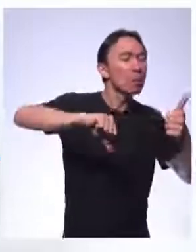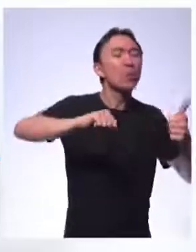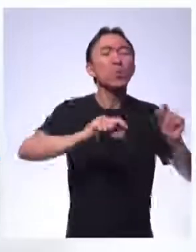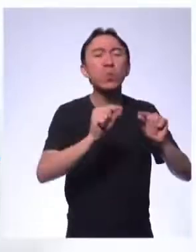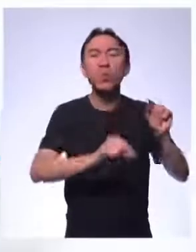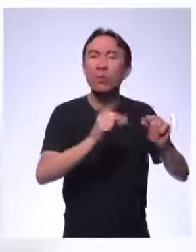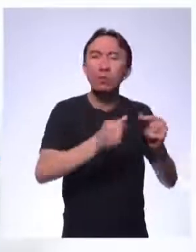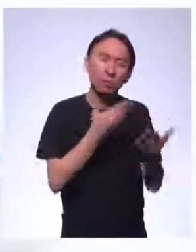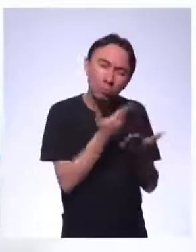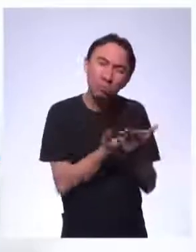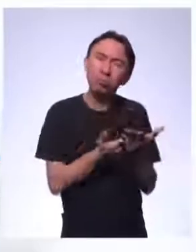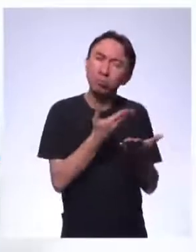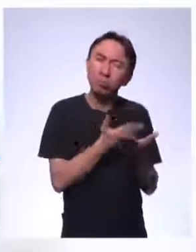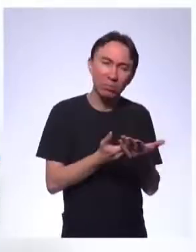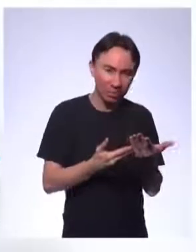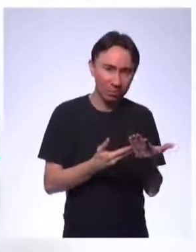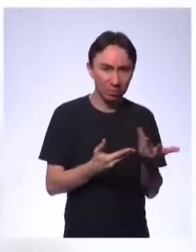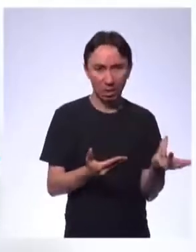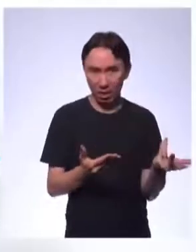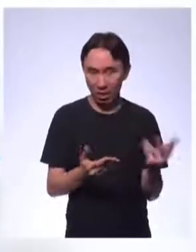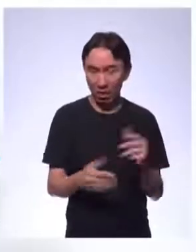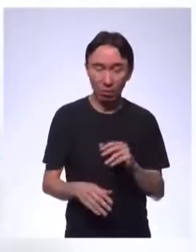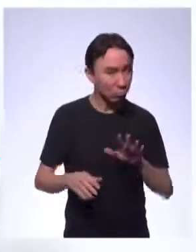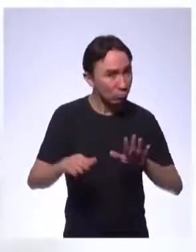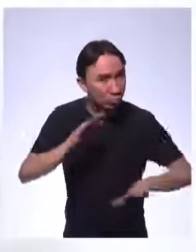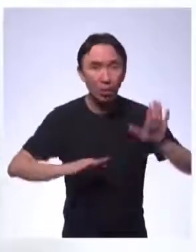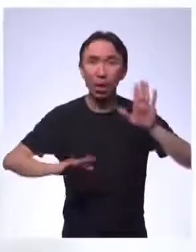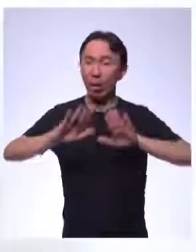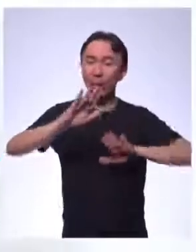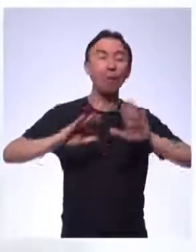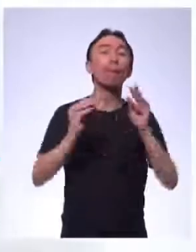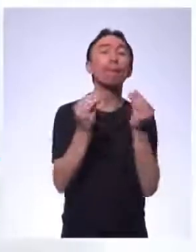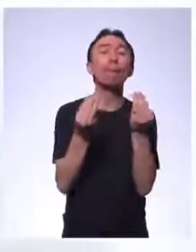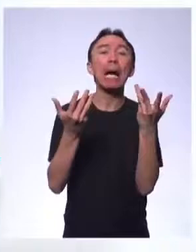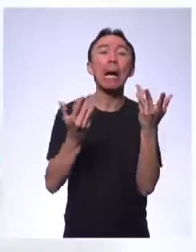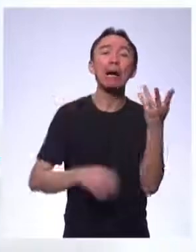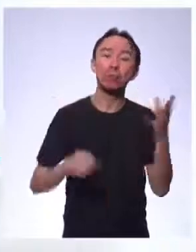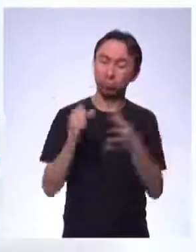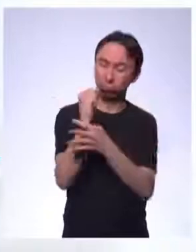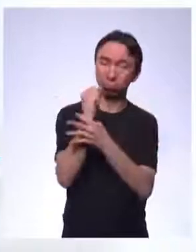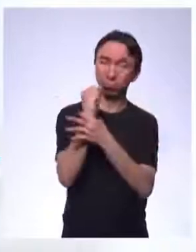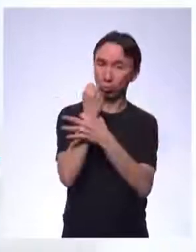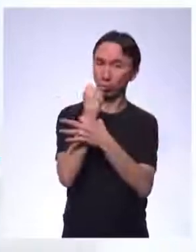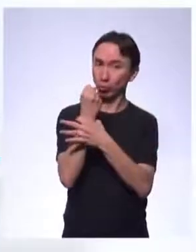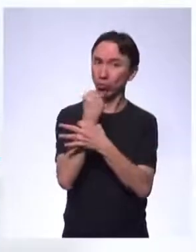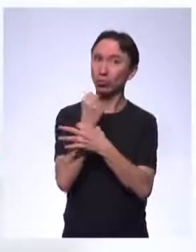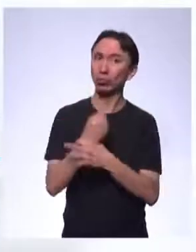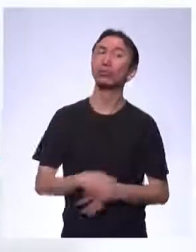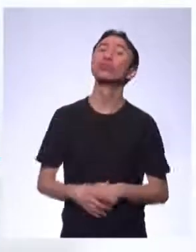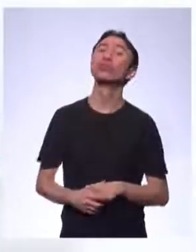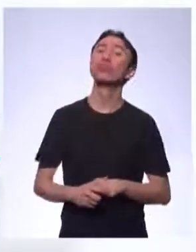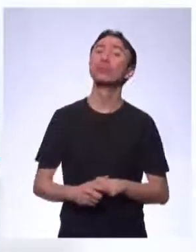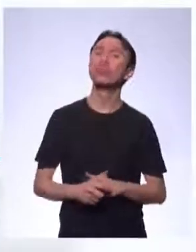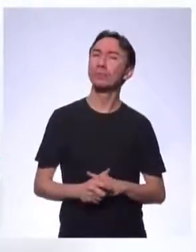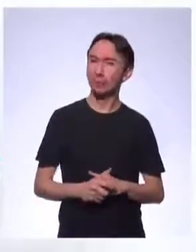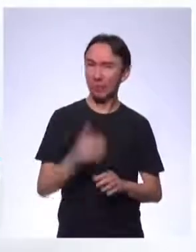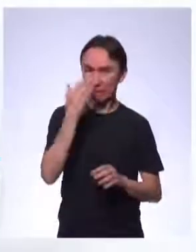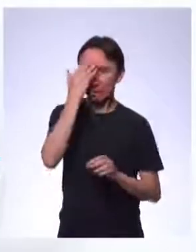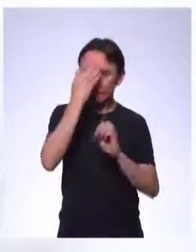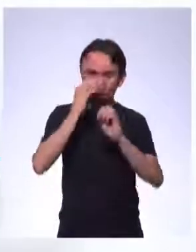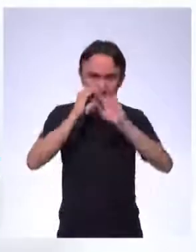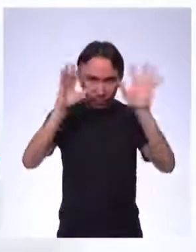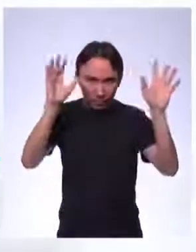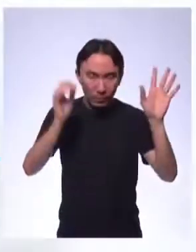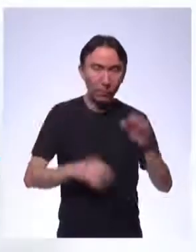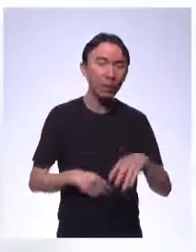mas existe muito cuidado, tá? Para que seja seguro. Isso você tem que entender. E quando se põe uma vacina